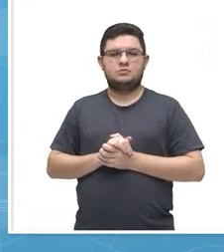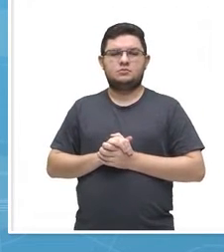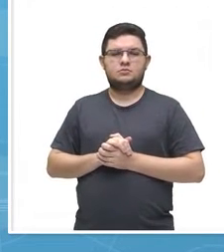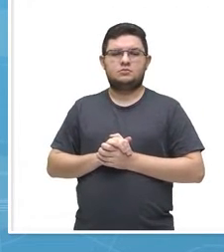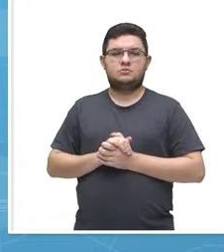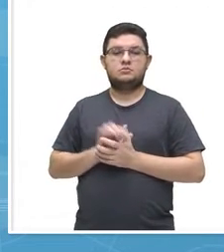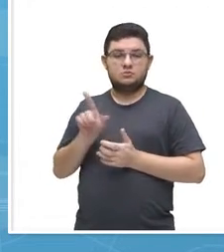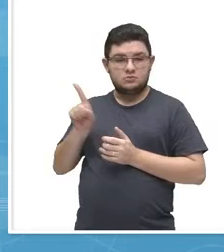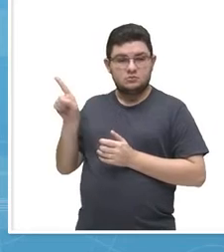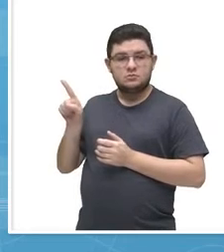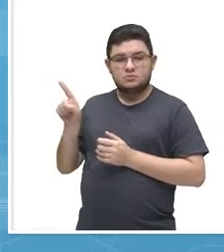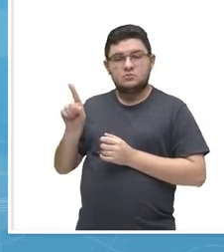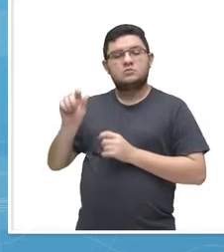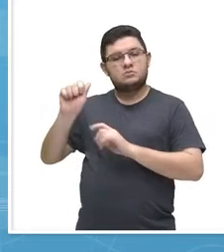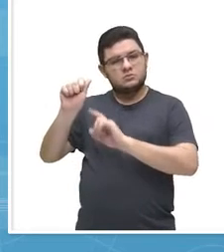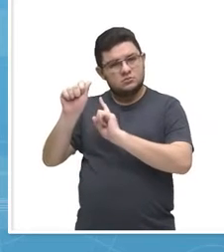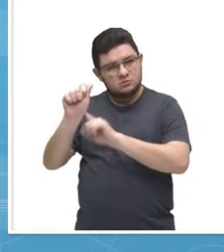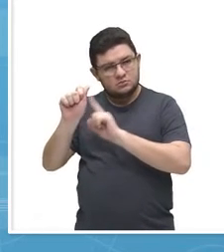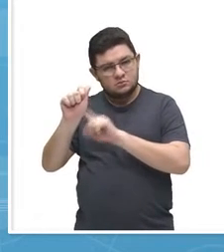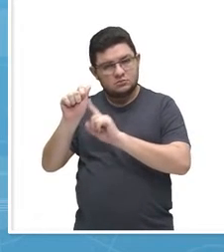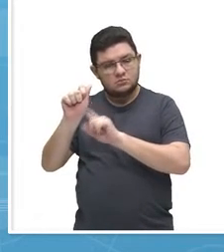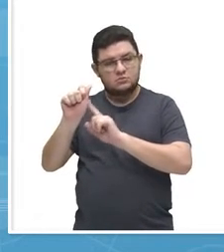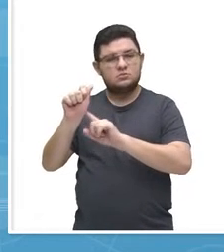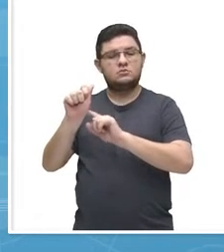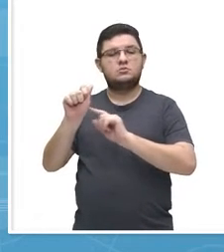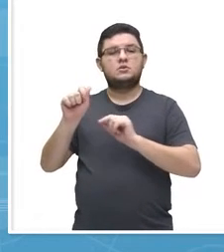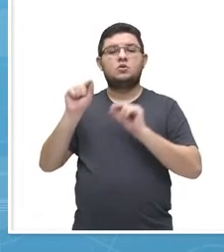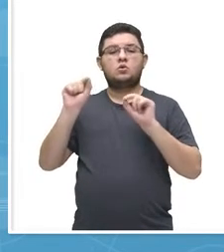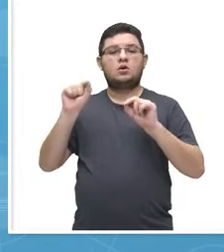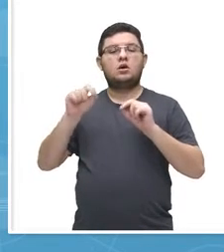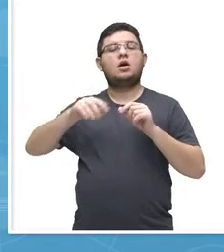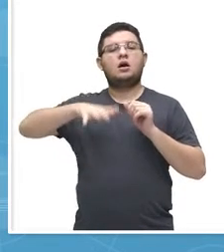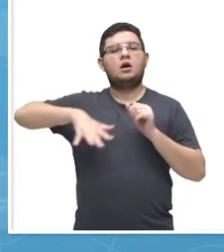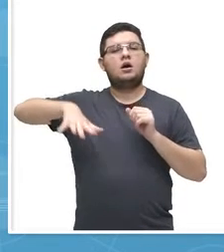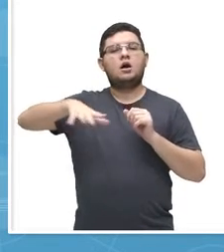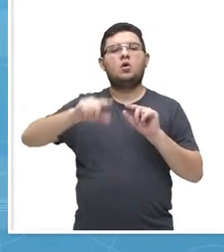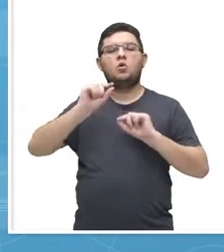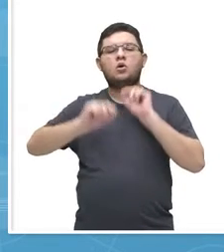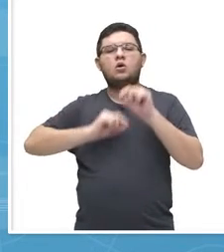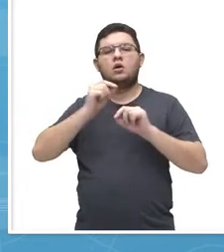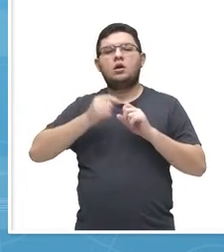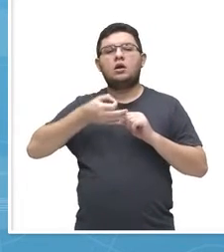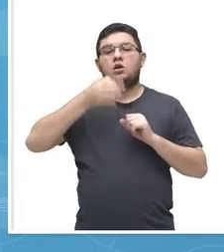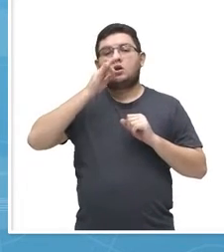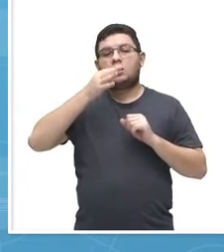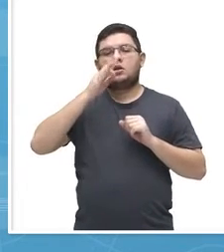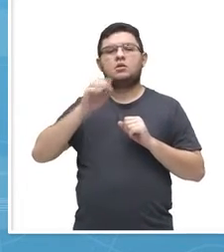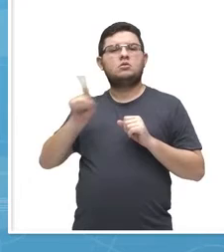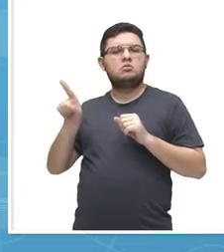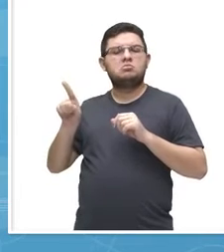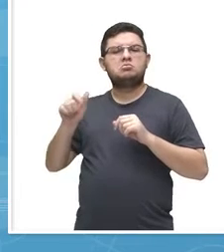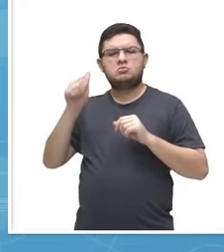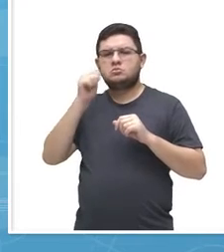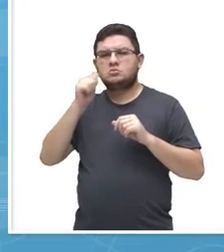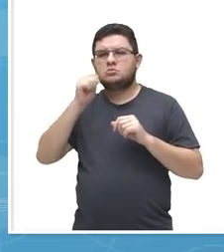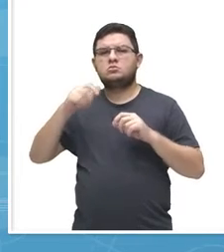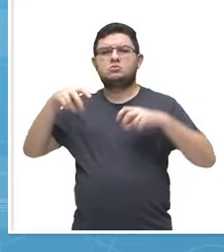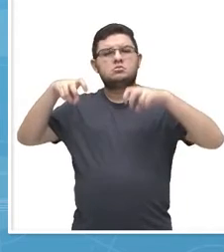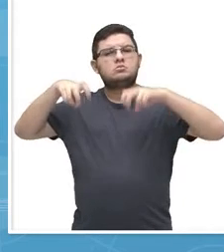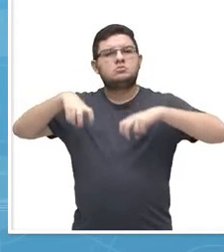in a fine café. Elas estão sentadas ali no café, numa cafeteria. Estão sentadas, tomando o cafezinho delas, atualizando